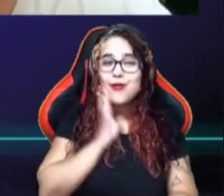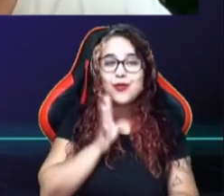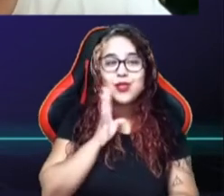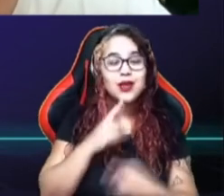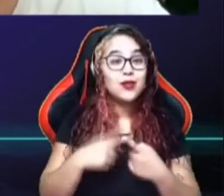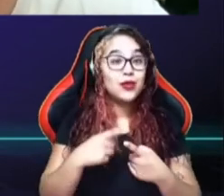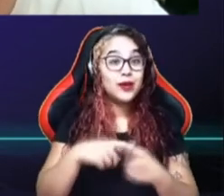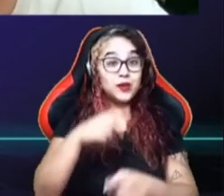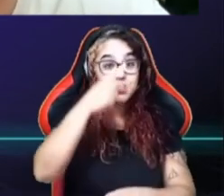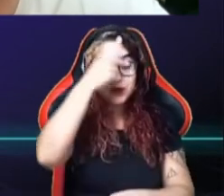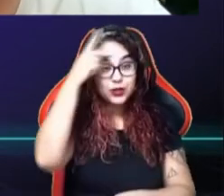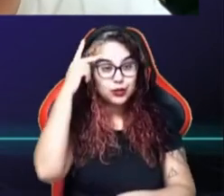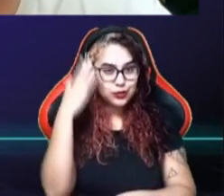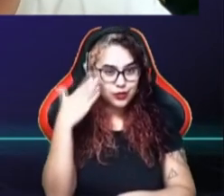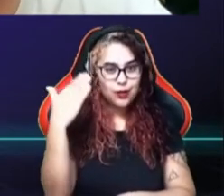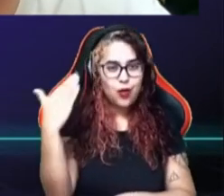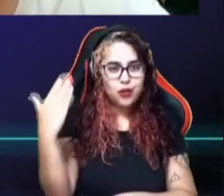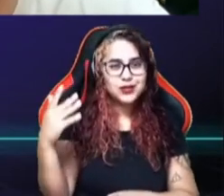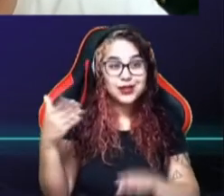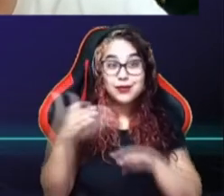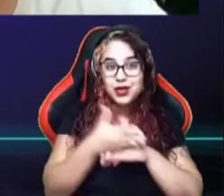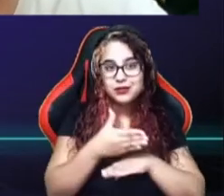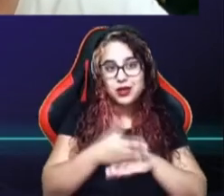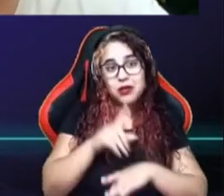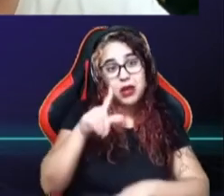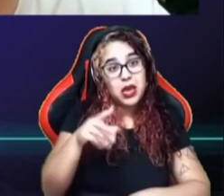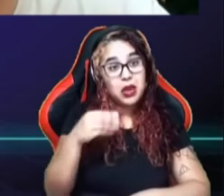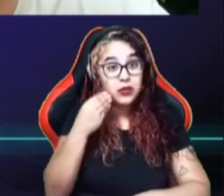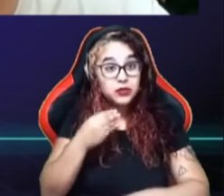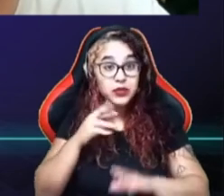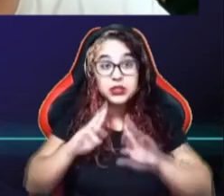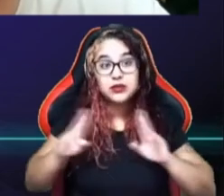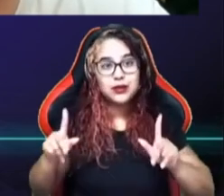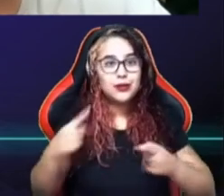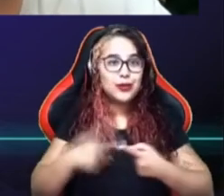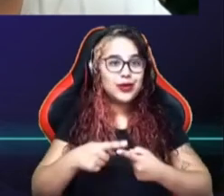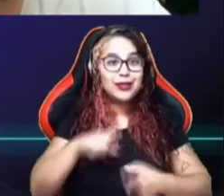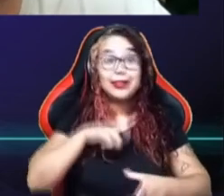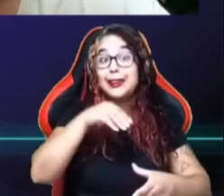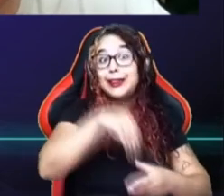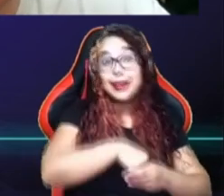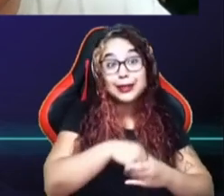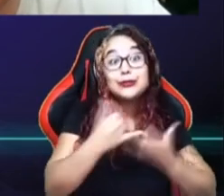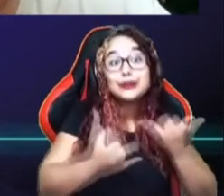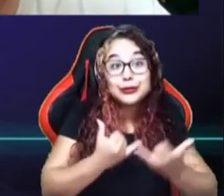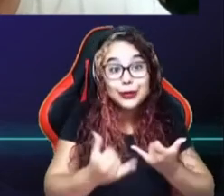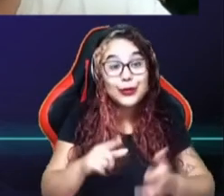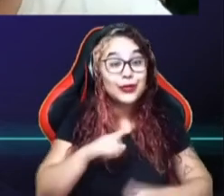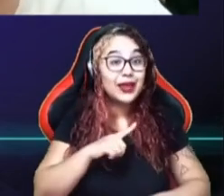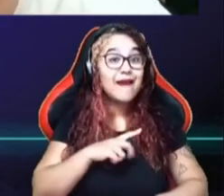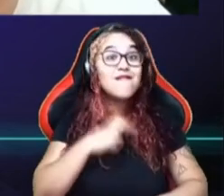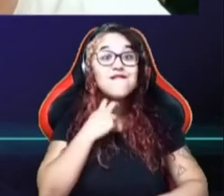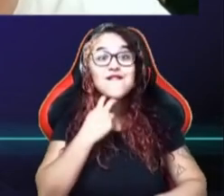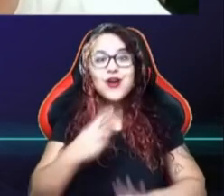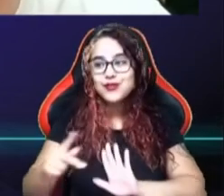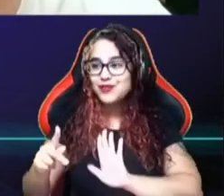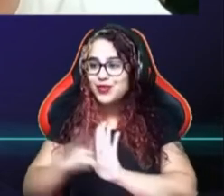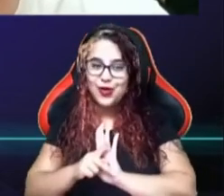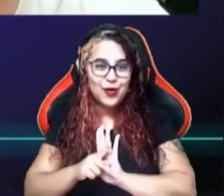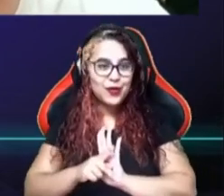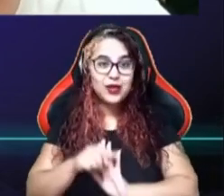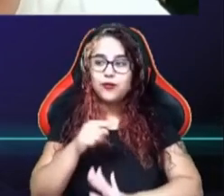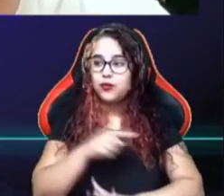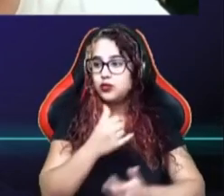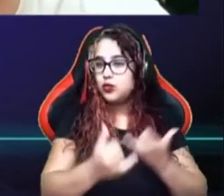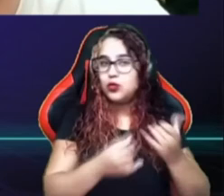para os influenciadores, foi uma experiência diferente, é bacana, eles têm a voz dele dentro de um jogo e um jogo muito bem feito. E para a marca também, para o